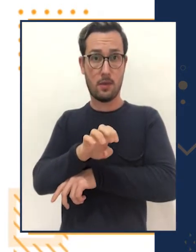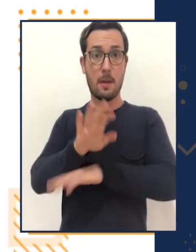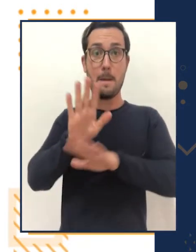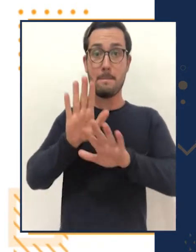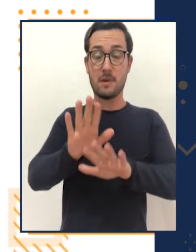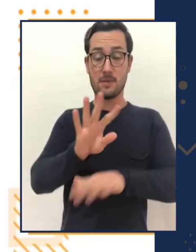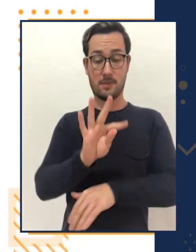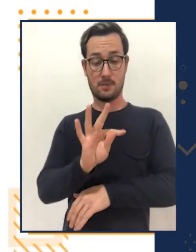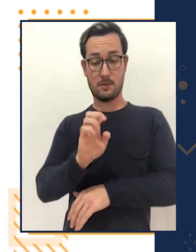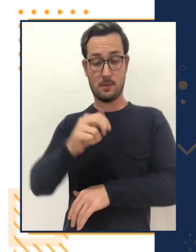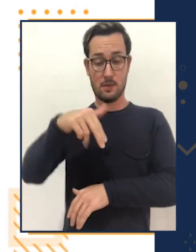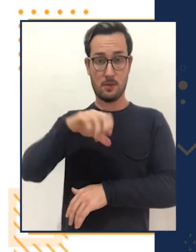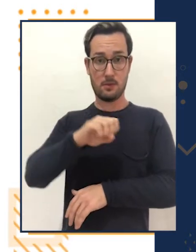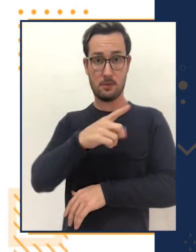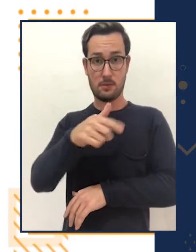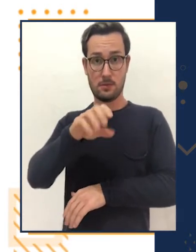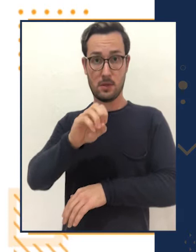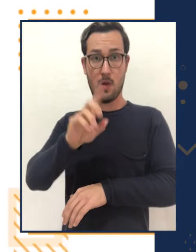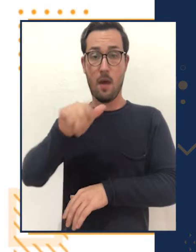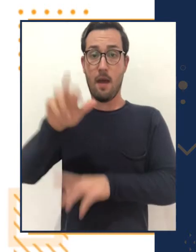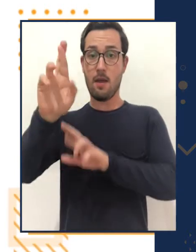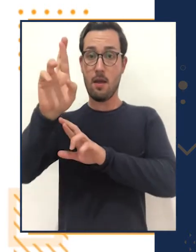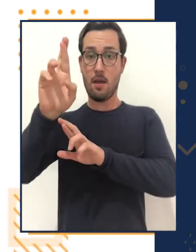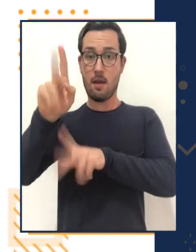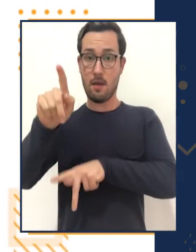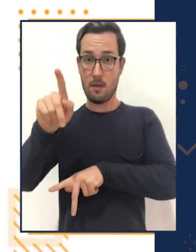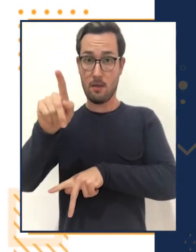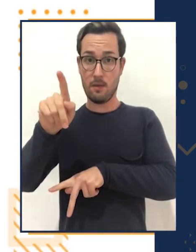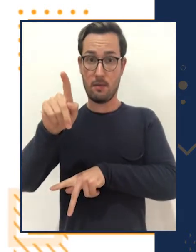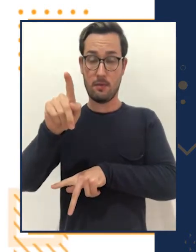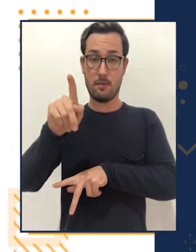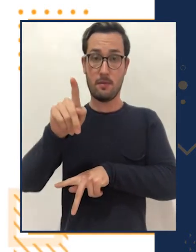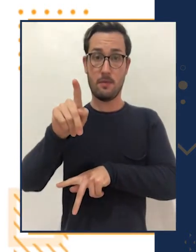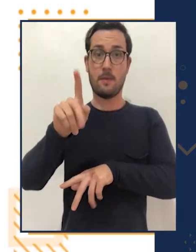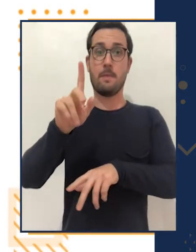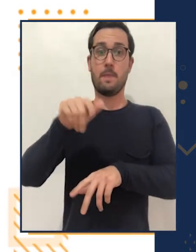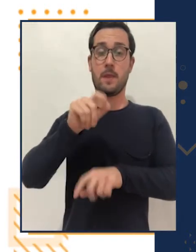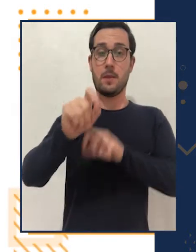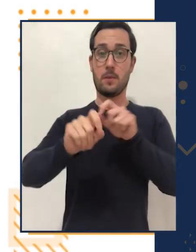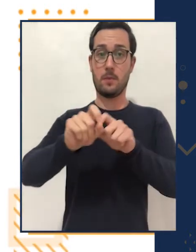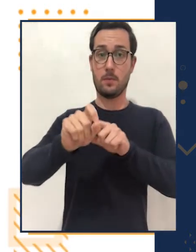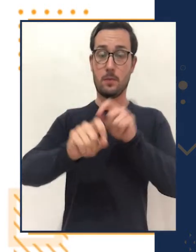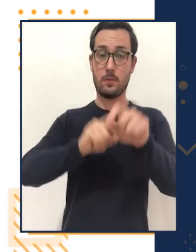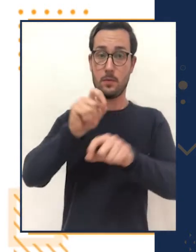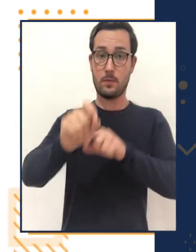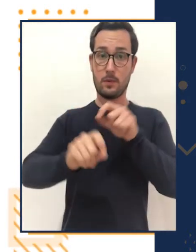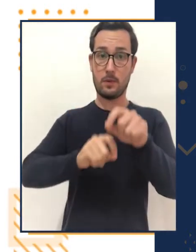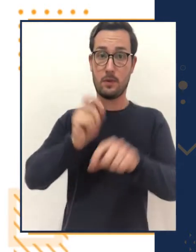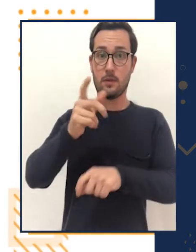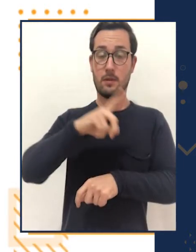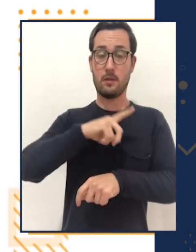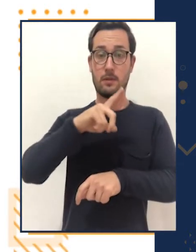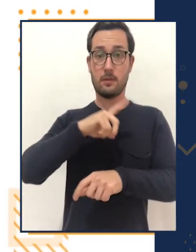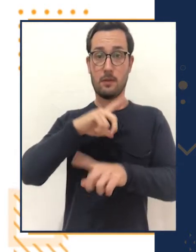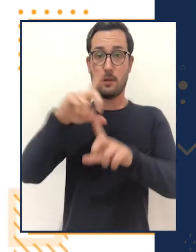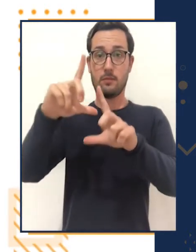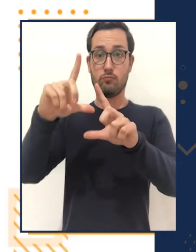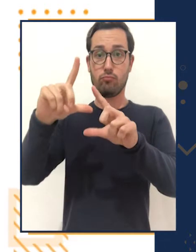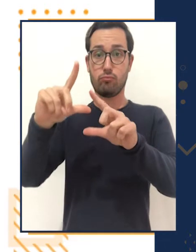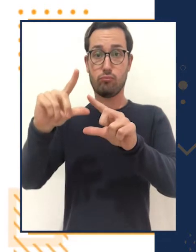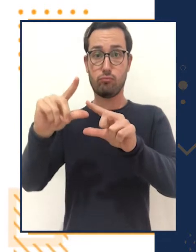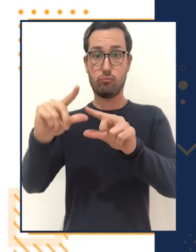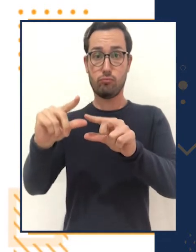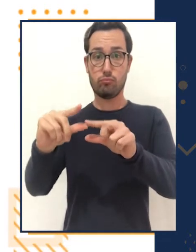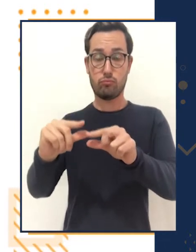mesma, isso é fato, e a tensão, né, em geral, ela é diferente. Se esses valores de resistência forem